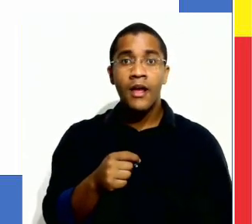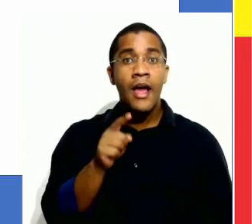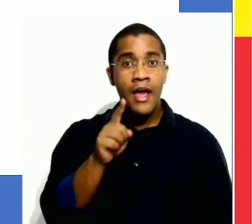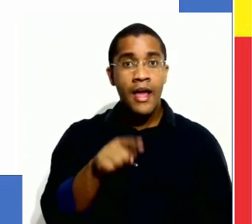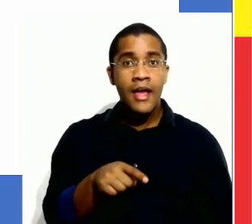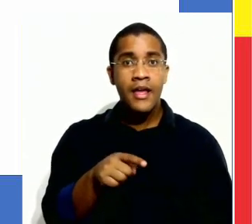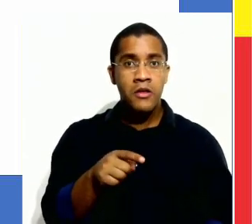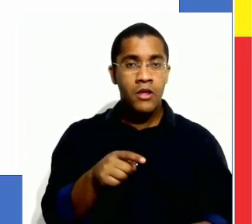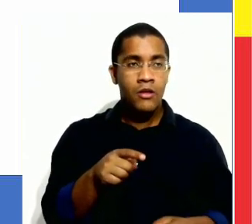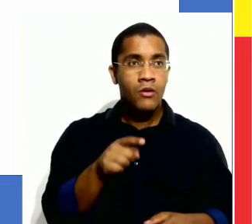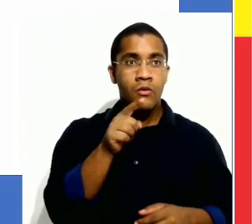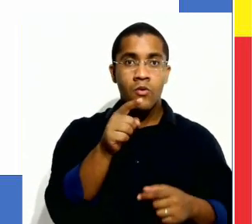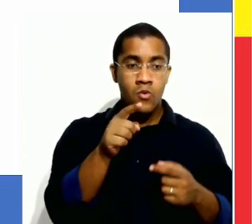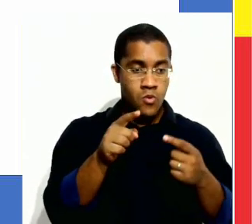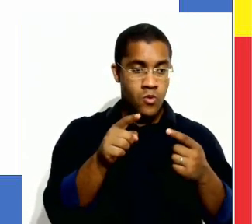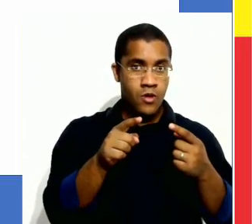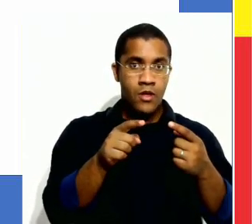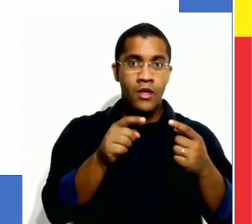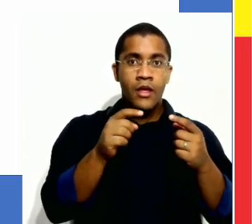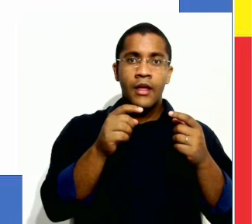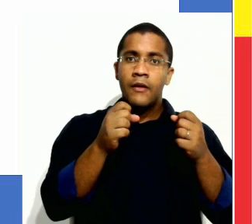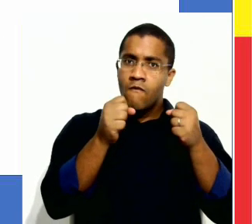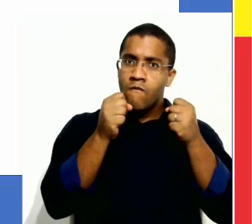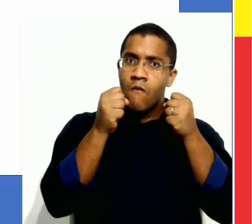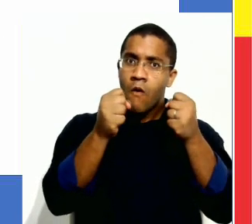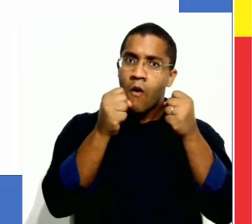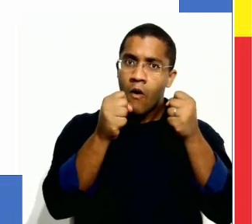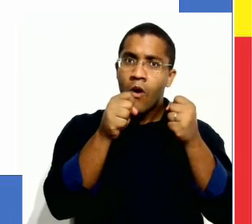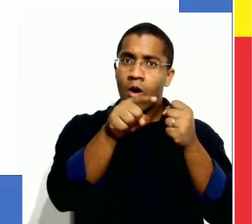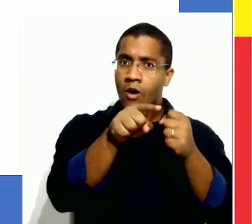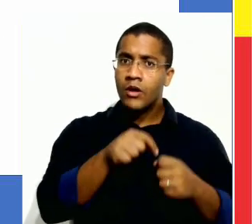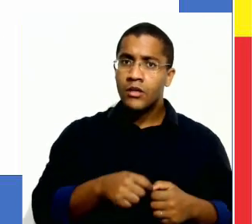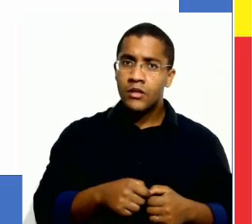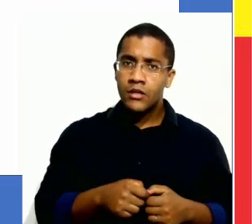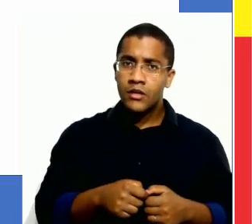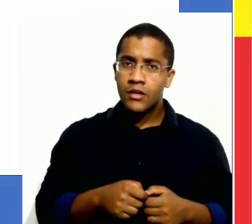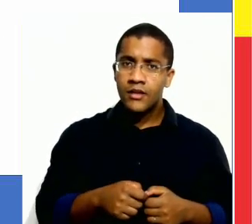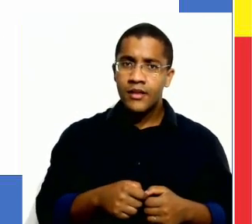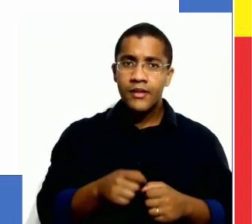dos 4 grandes impérios do final da Antiguidade.